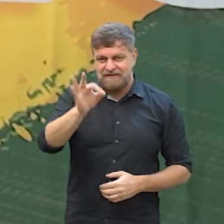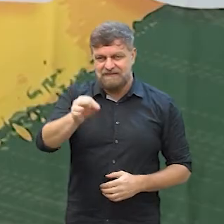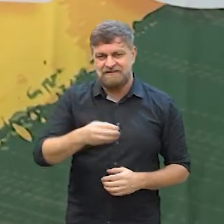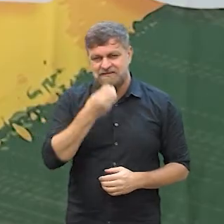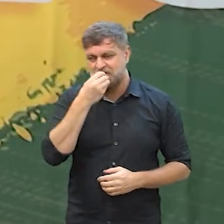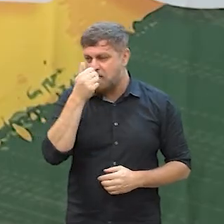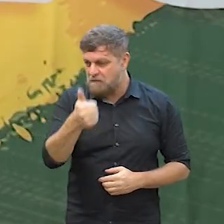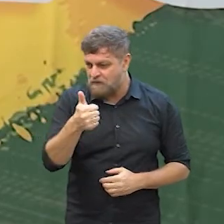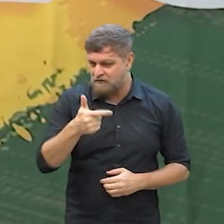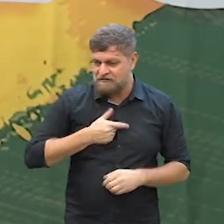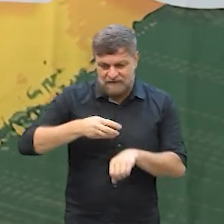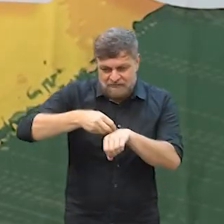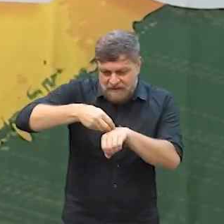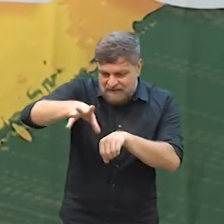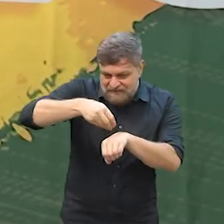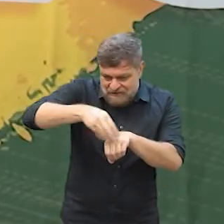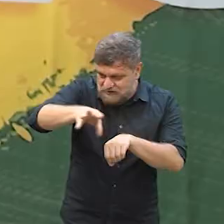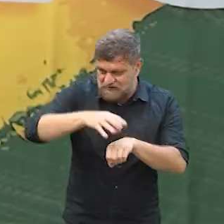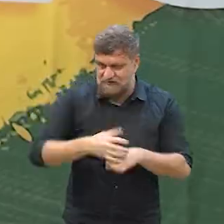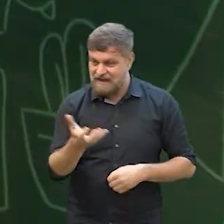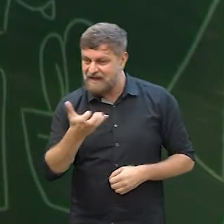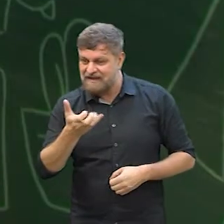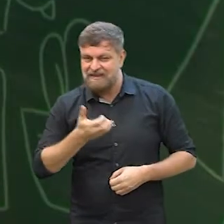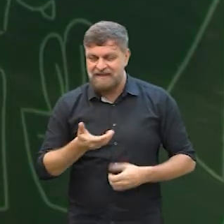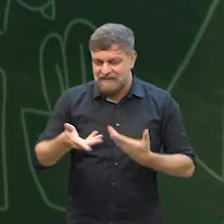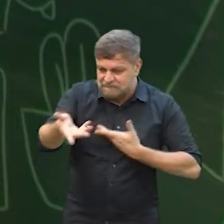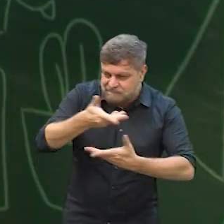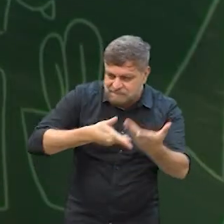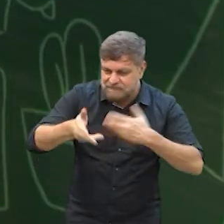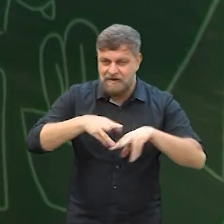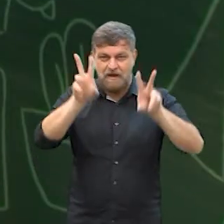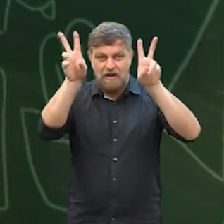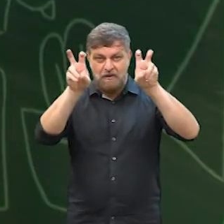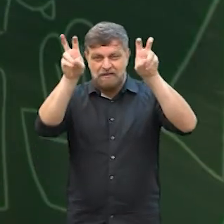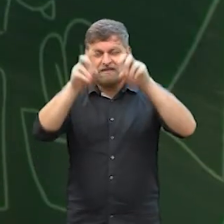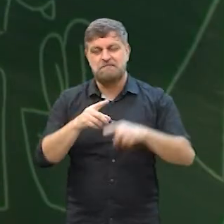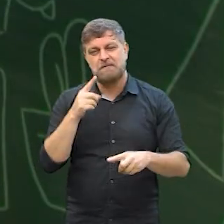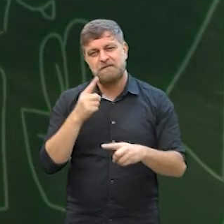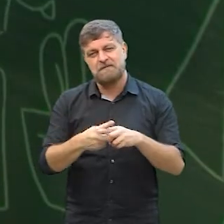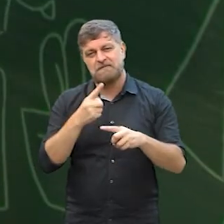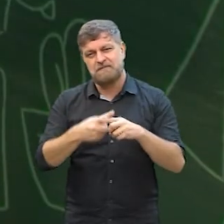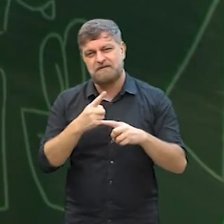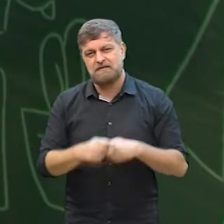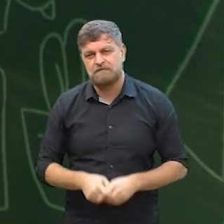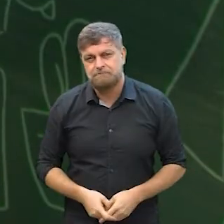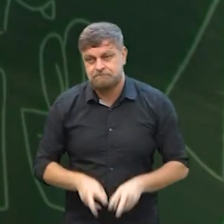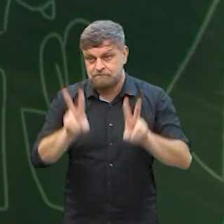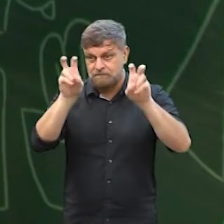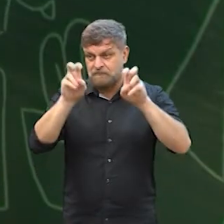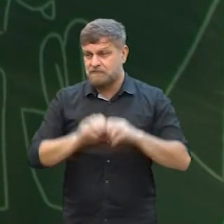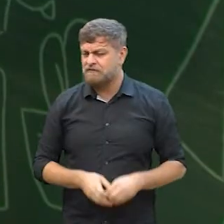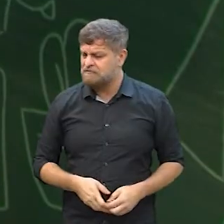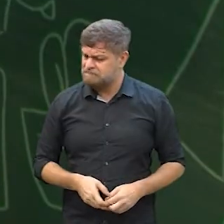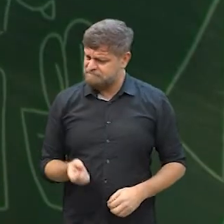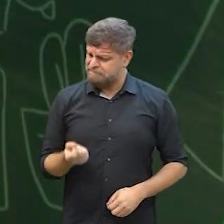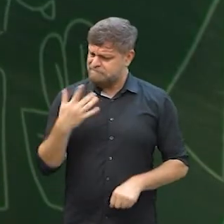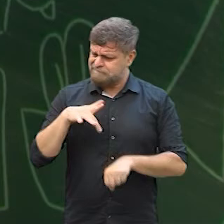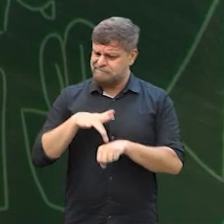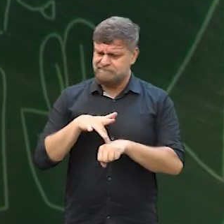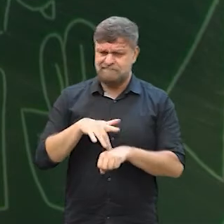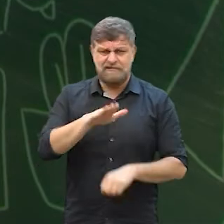tá bom, professor. Mais alguma coisa que você queira falar a respeito desse assunto? Porque não é um assunto muito comum,